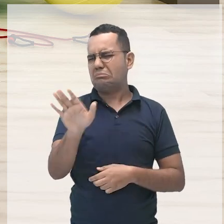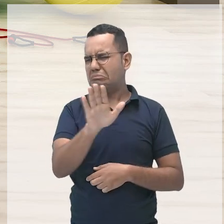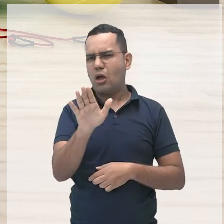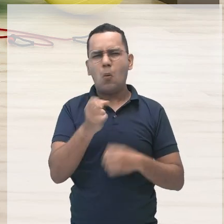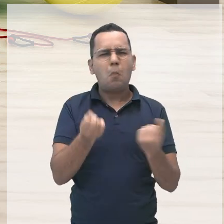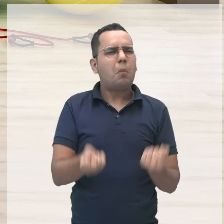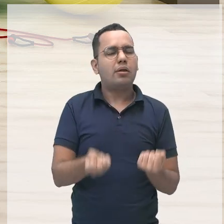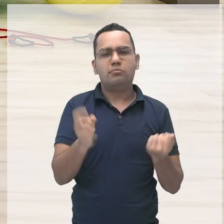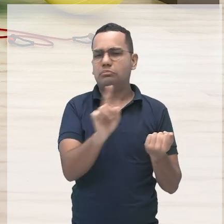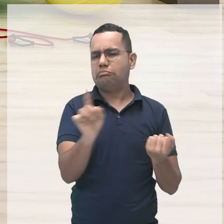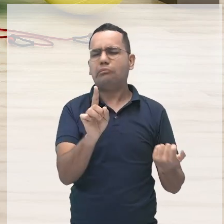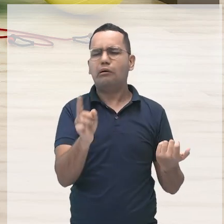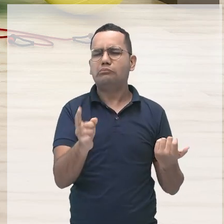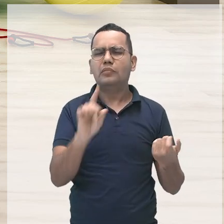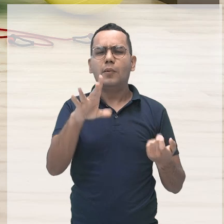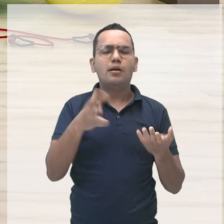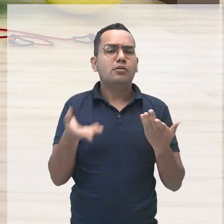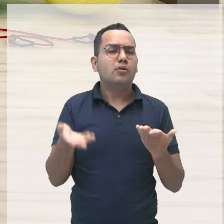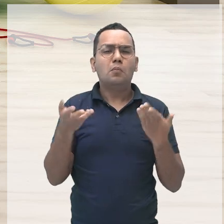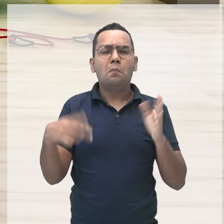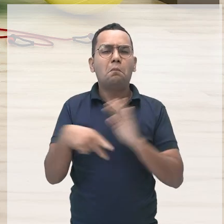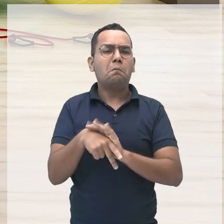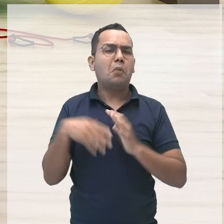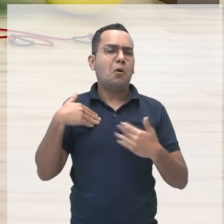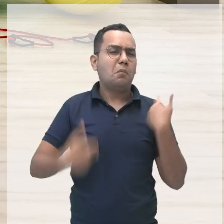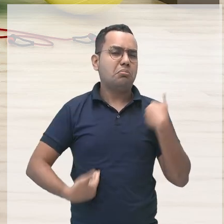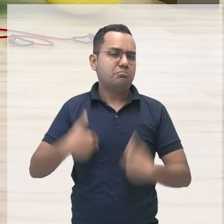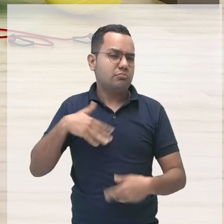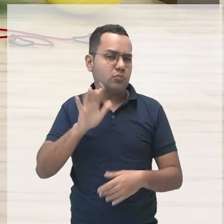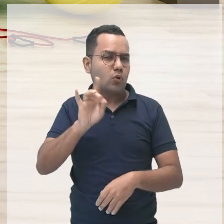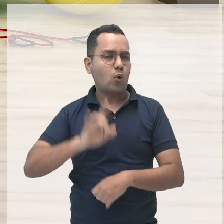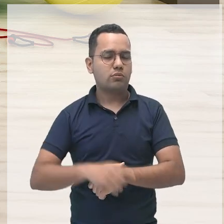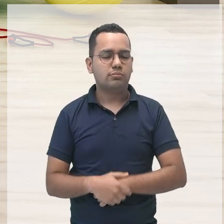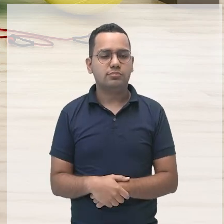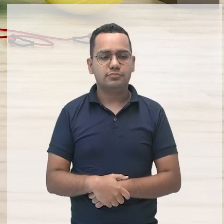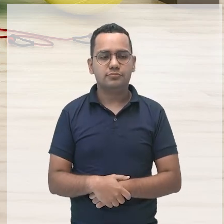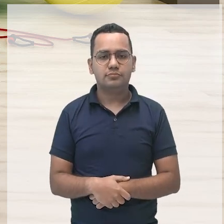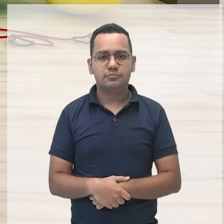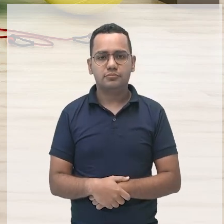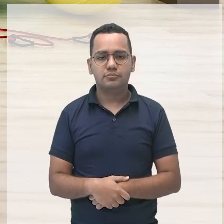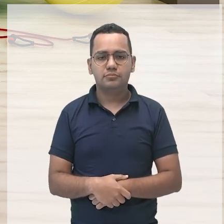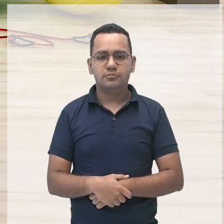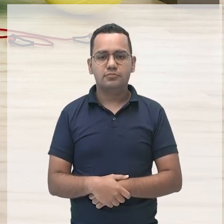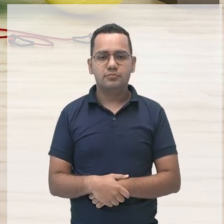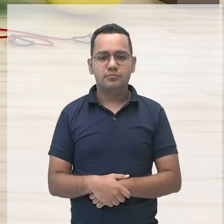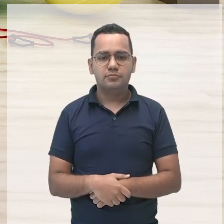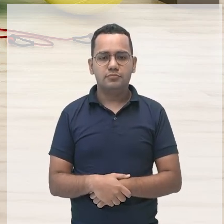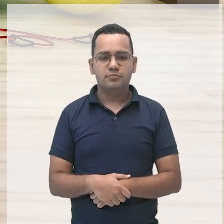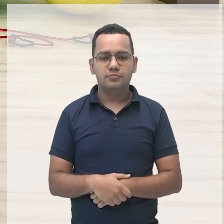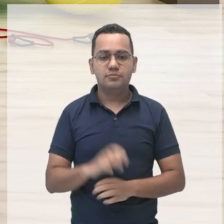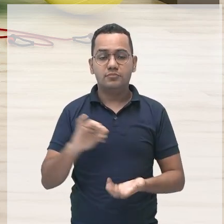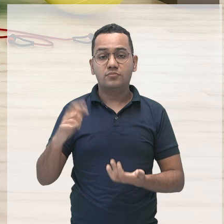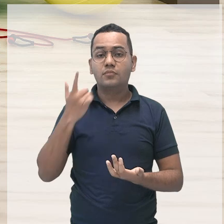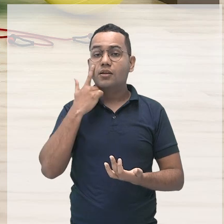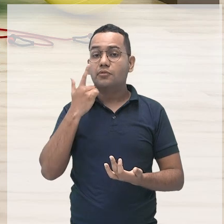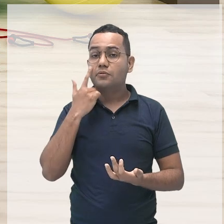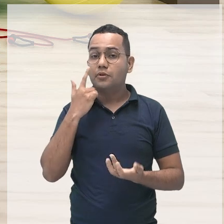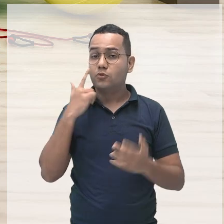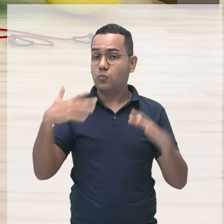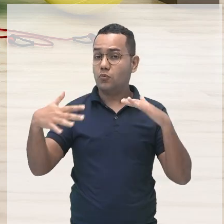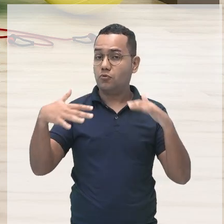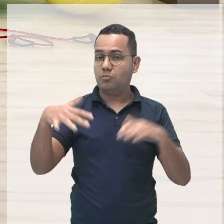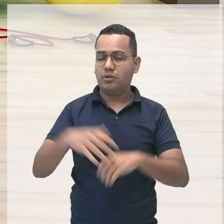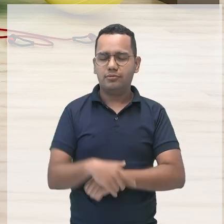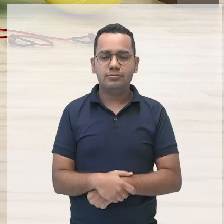vai fazer sem carga nenhuma, apenas com o peso do nosso corpo. Tá bom? Então, para isso, ó, eu vou começar aqui